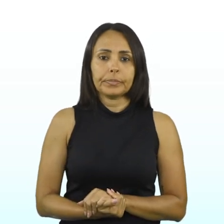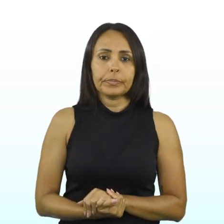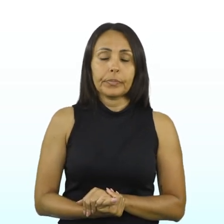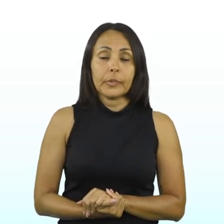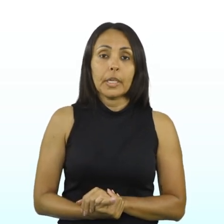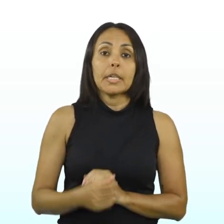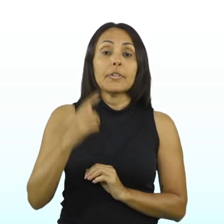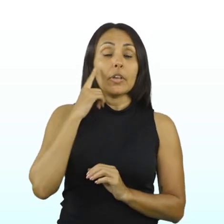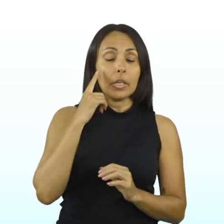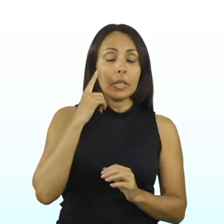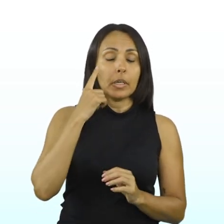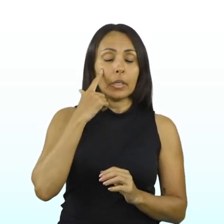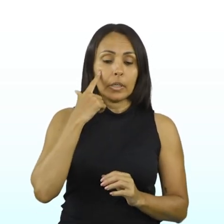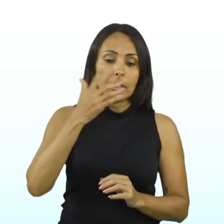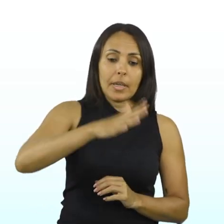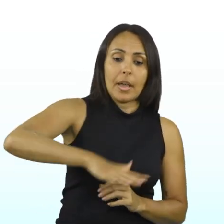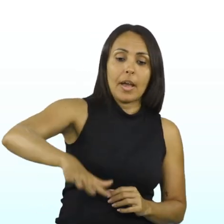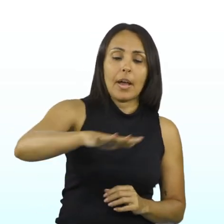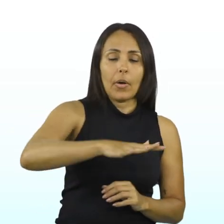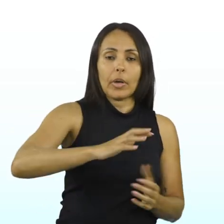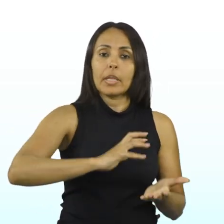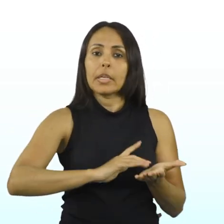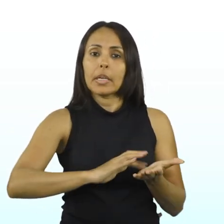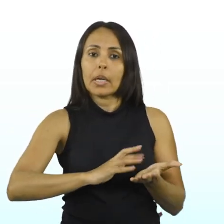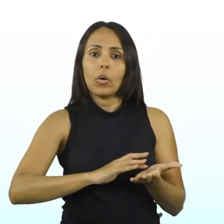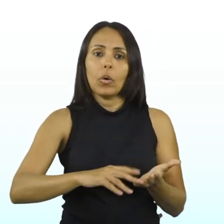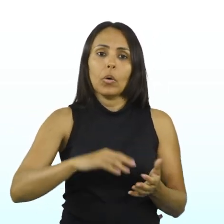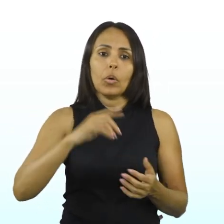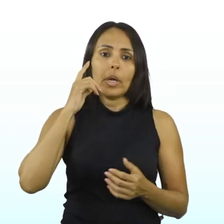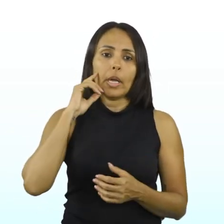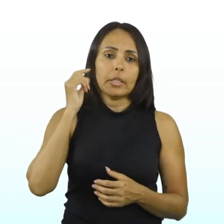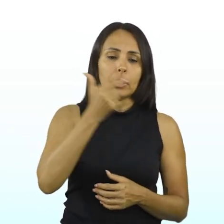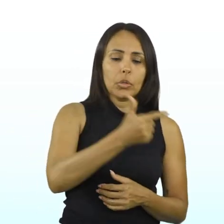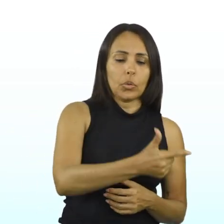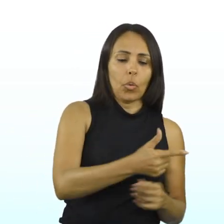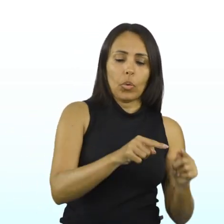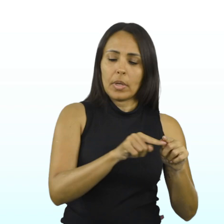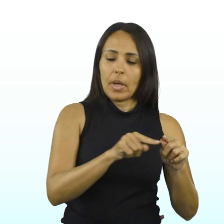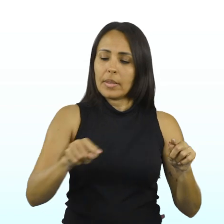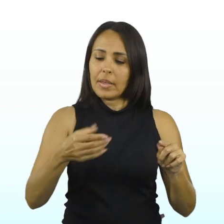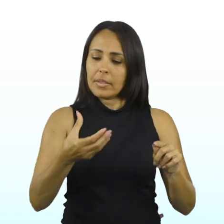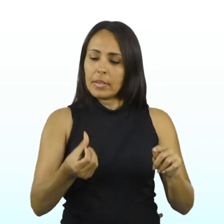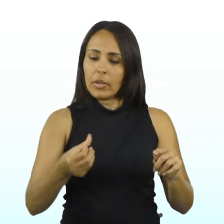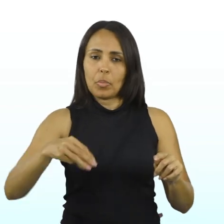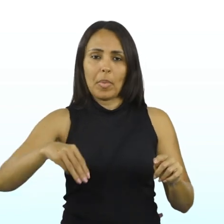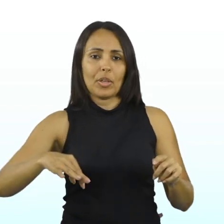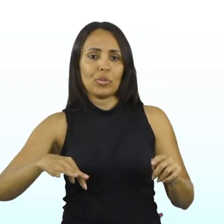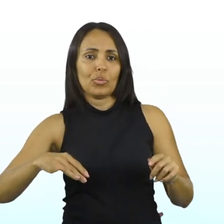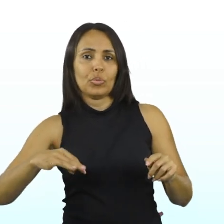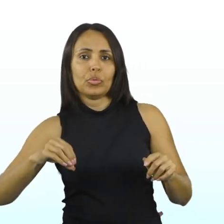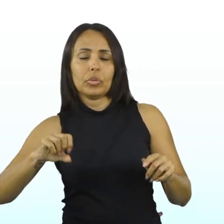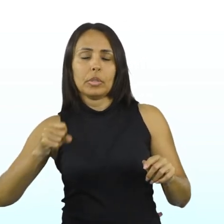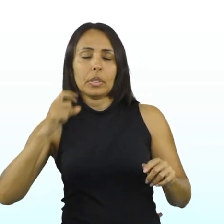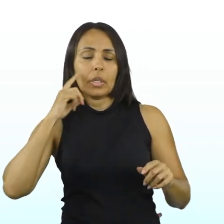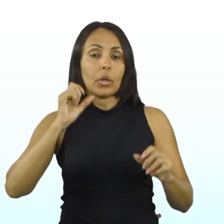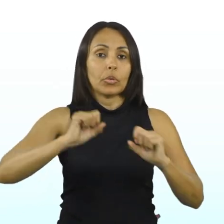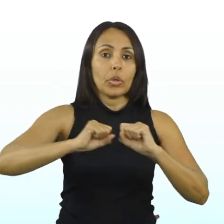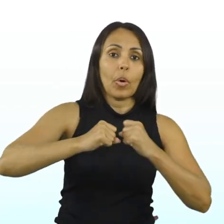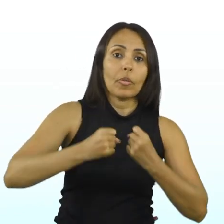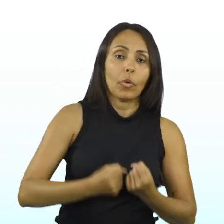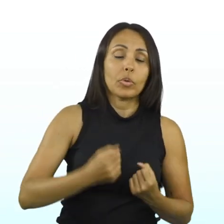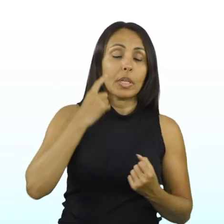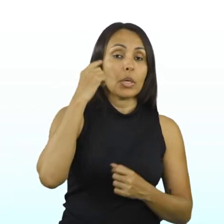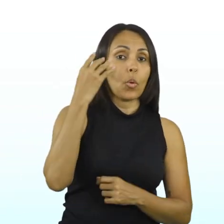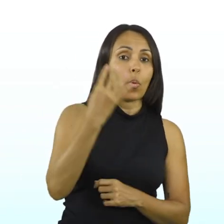veja que a área que nós vamos calcular é de 2 a 6 metros. Então, com 2 metros, nós temos uma força de